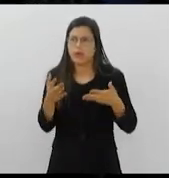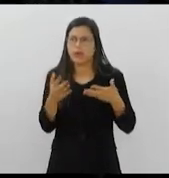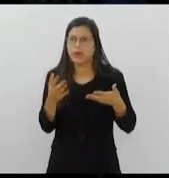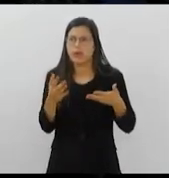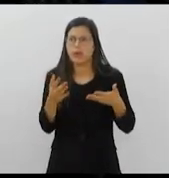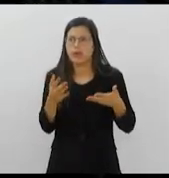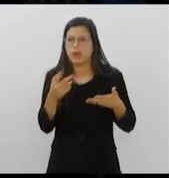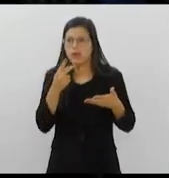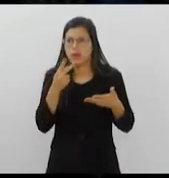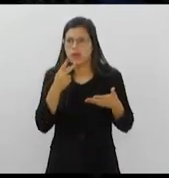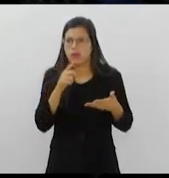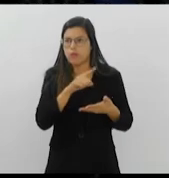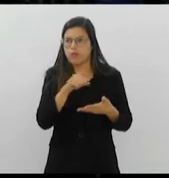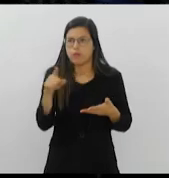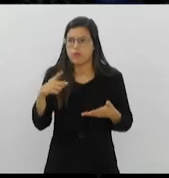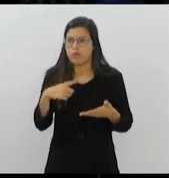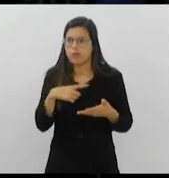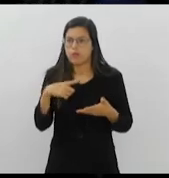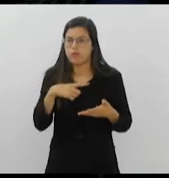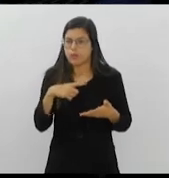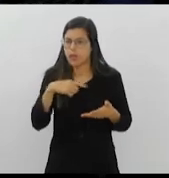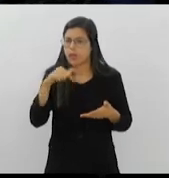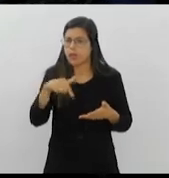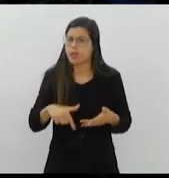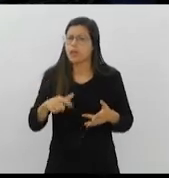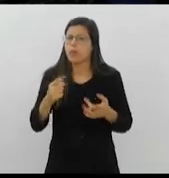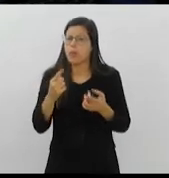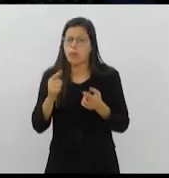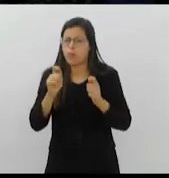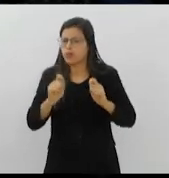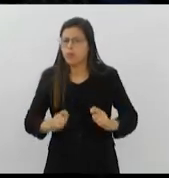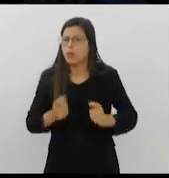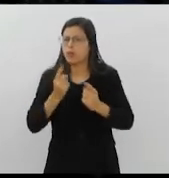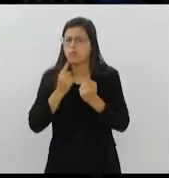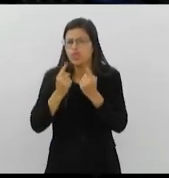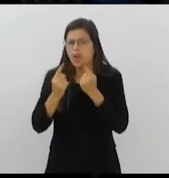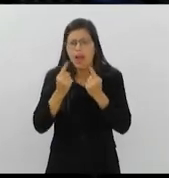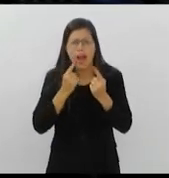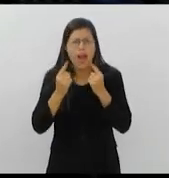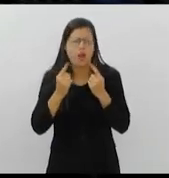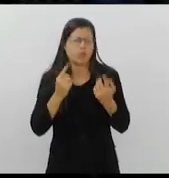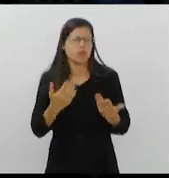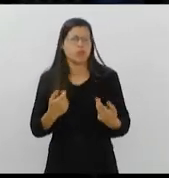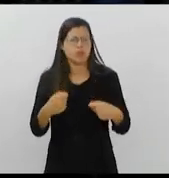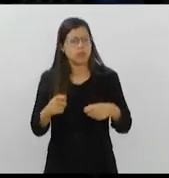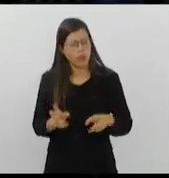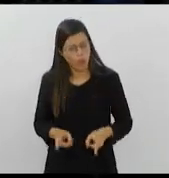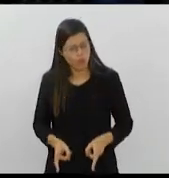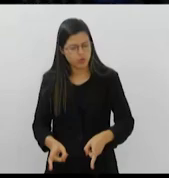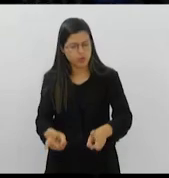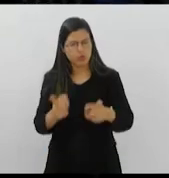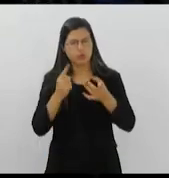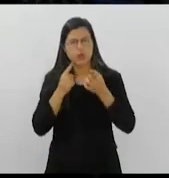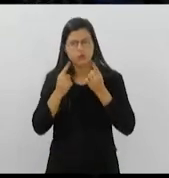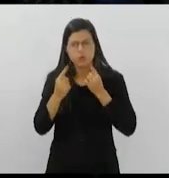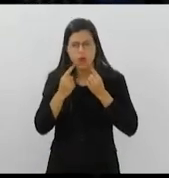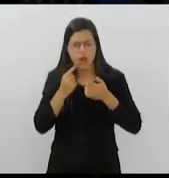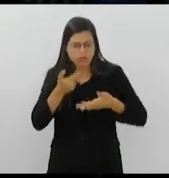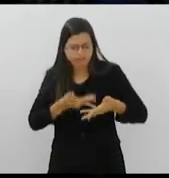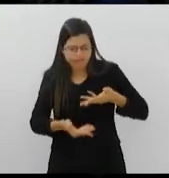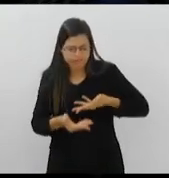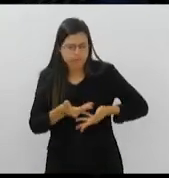têm nessa casa um canal de diálogo. Então, que a gente continue com esse canal de diálogo, né? Vocês são sempre muito